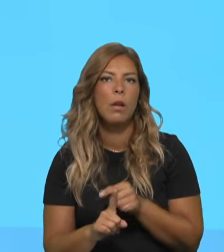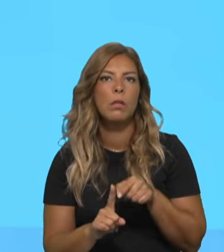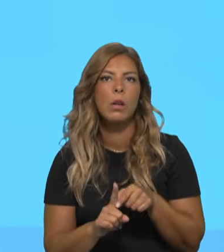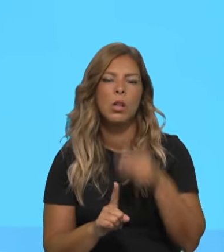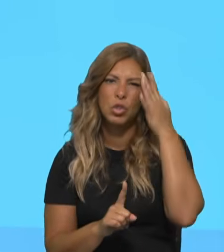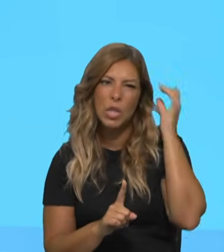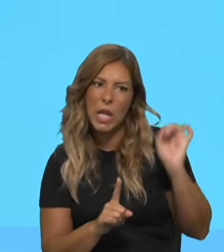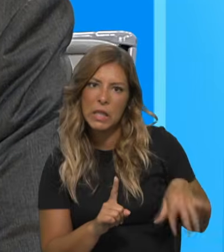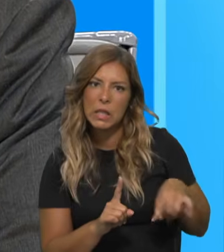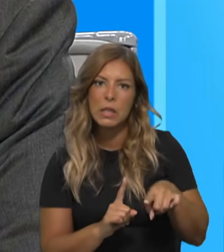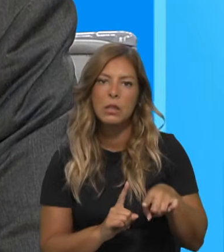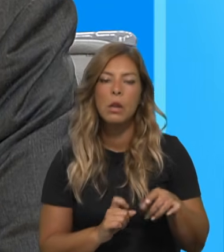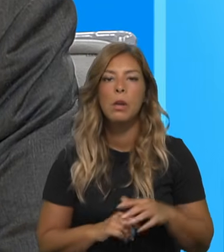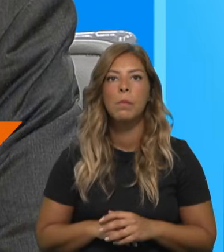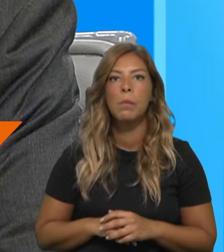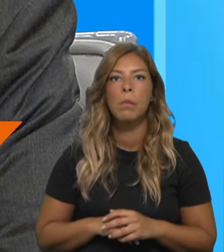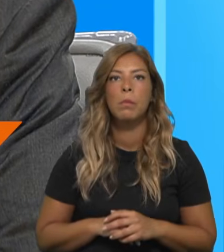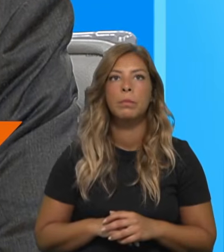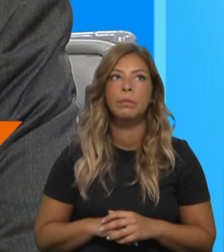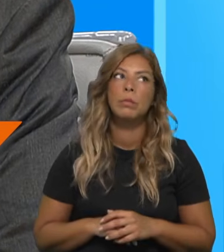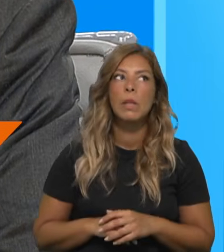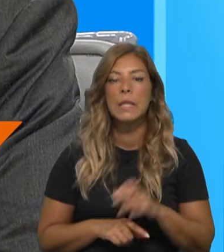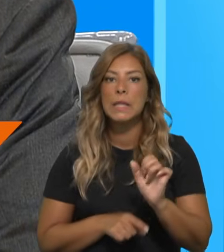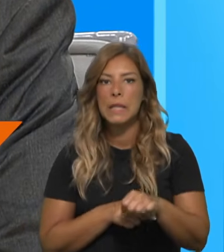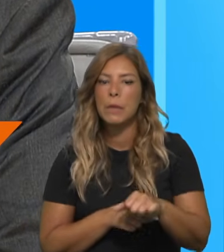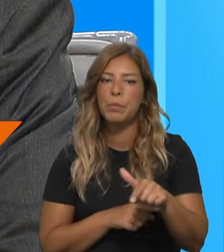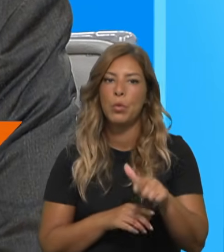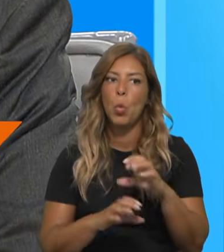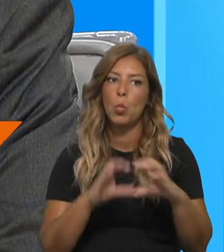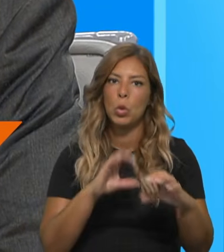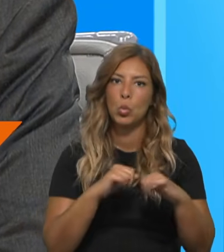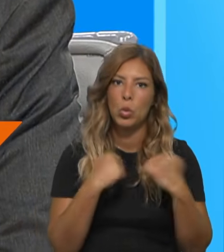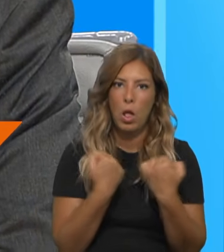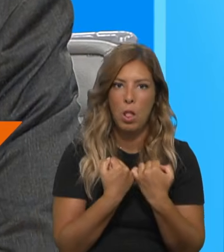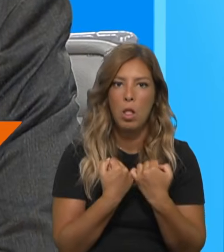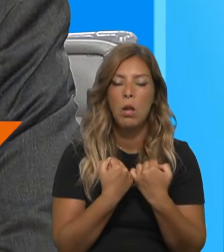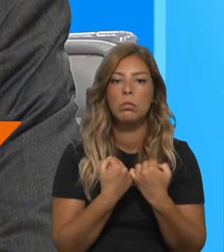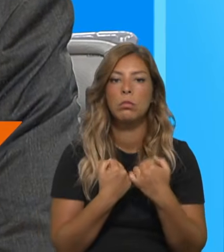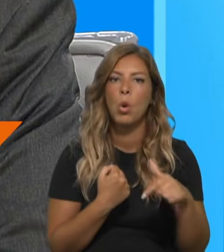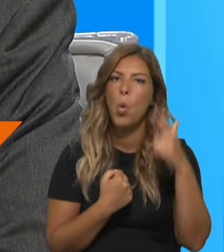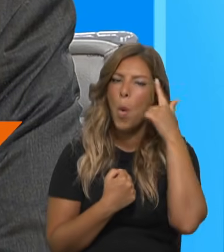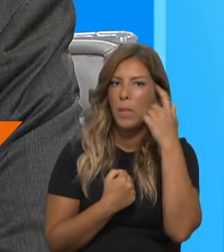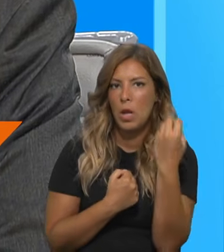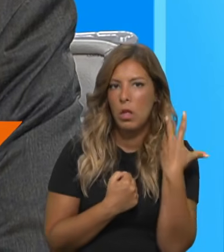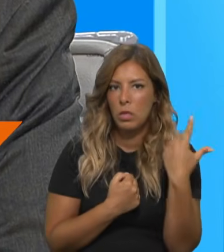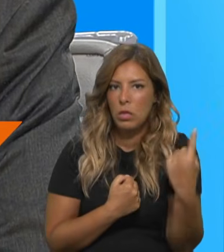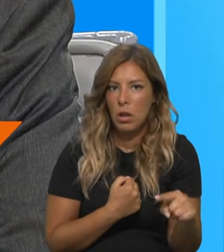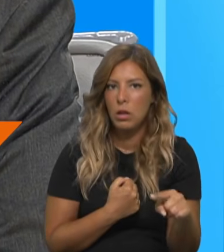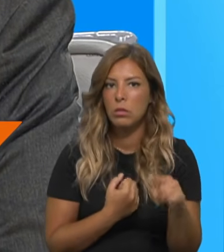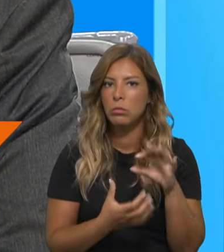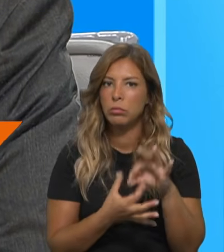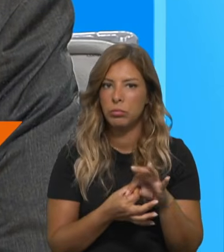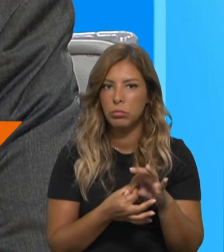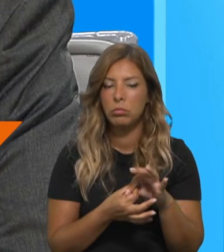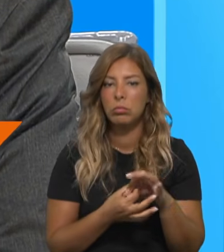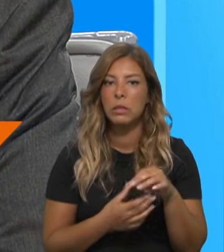esquecido? Sim, na comunicação social há um fenómeno que se compreende, que é um